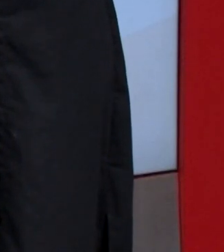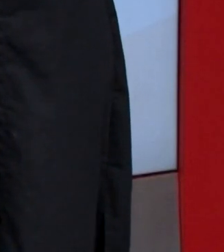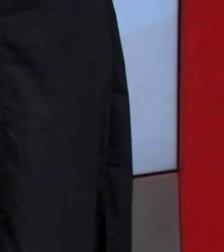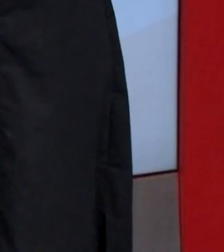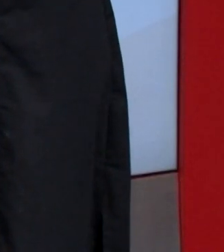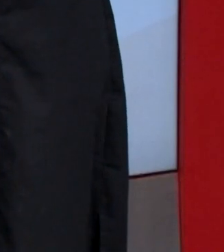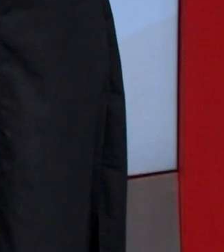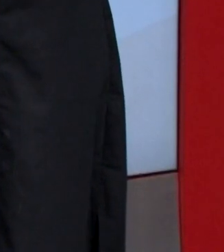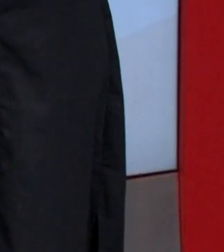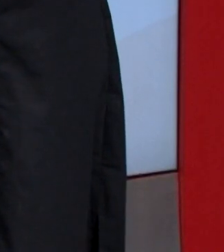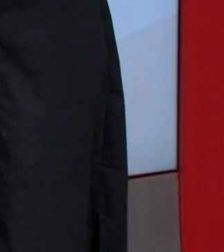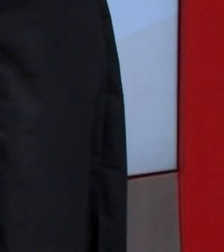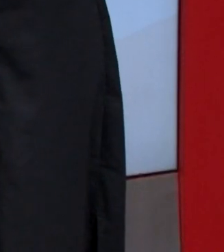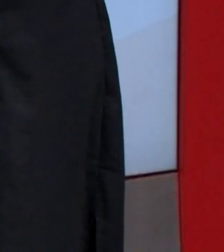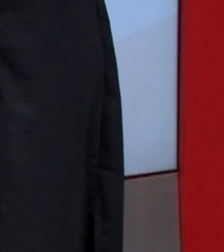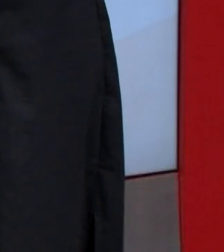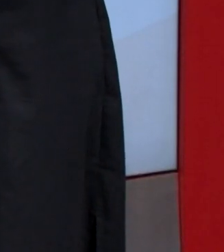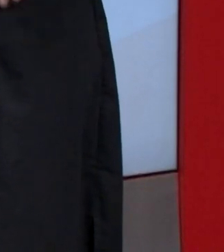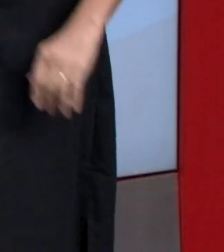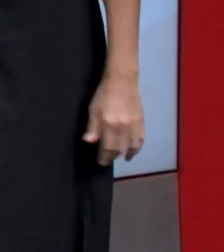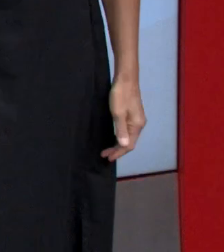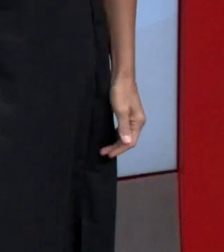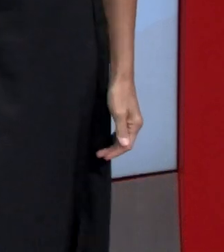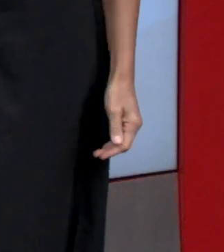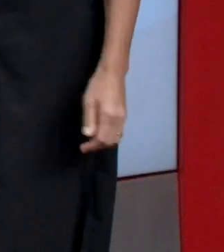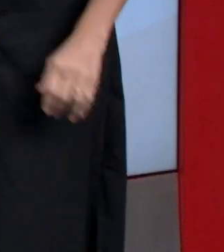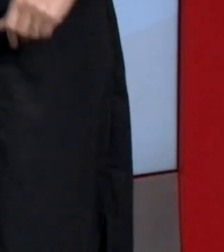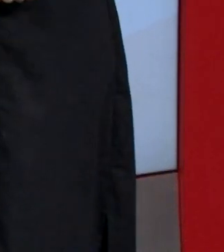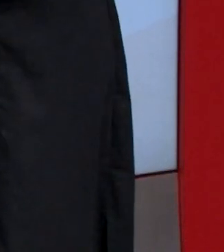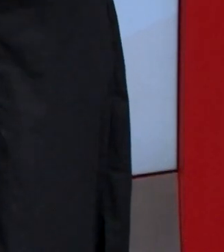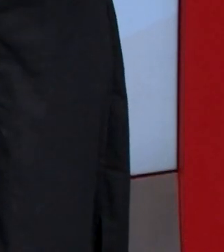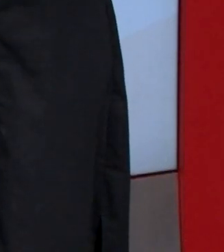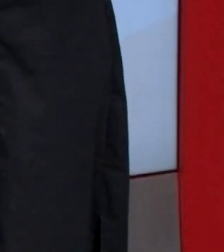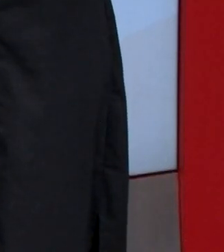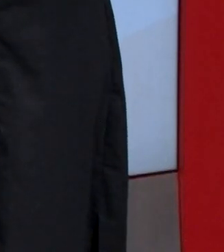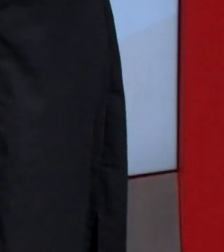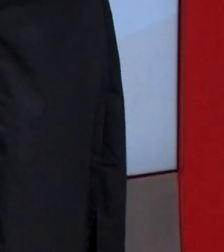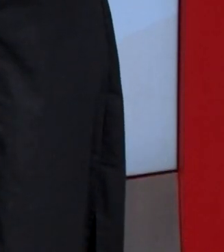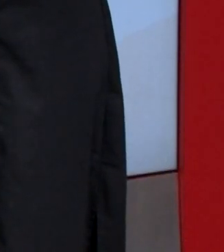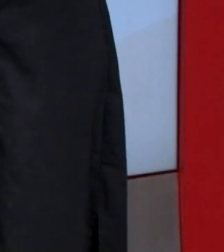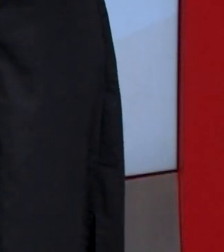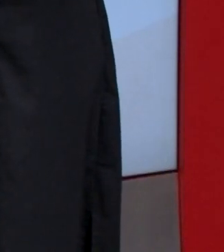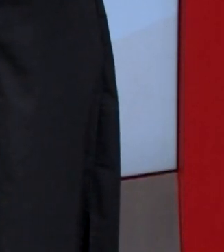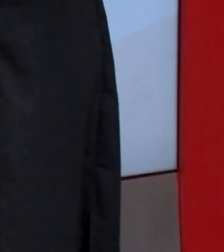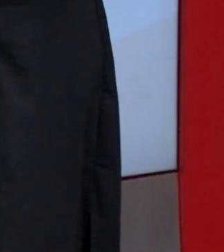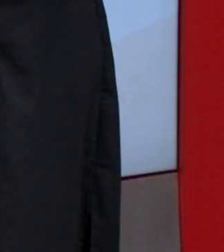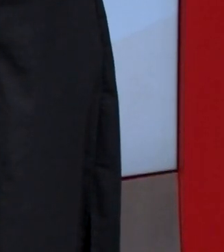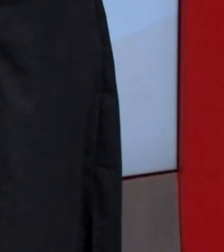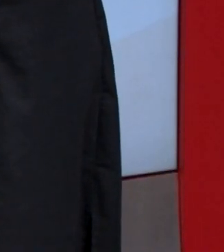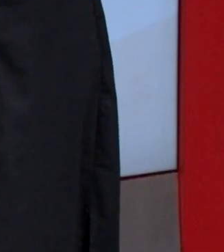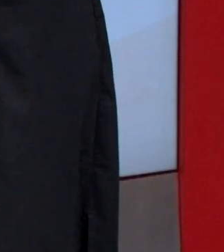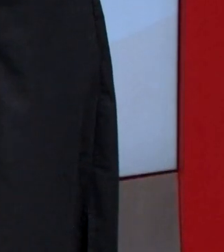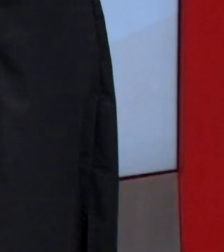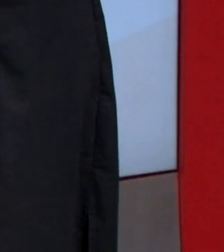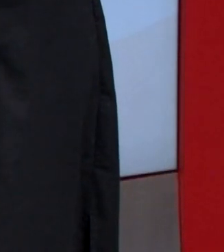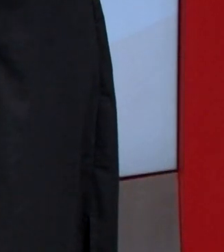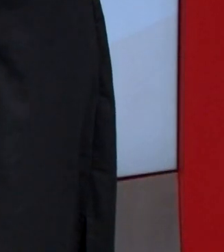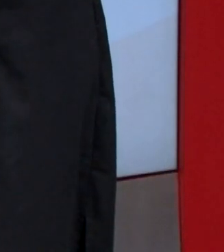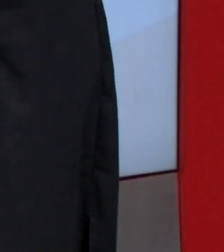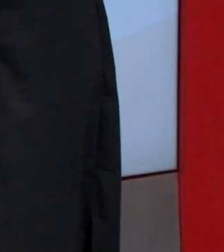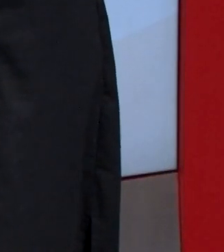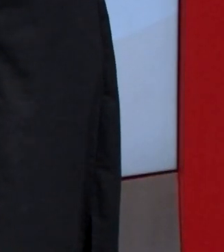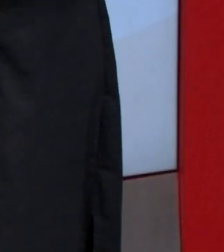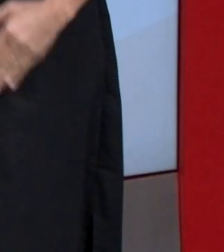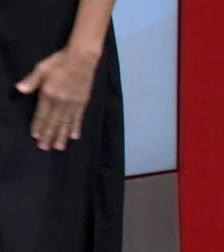Olá, a paz do Senhor Jesus, tudo bem? E aí, vamos praticar?